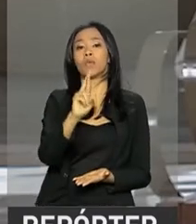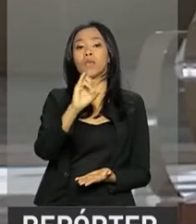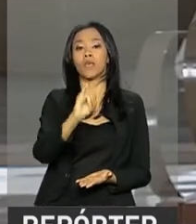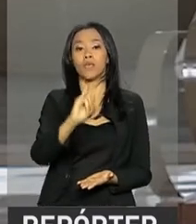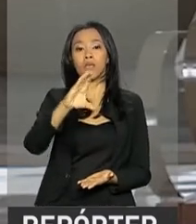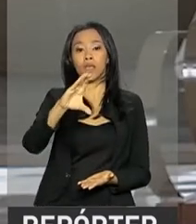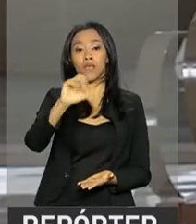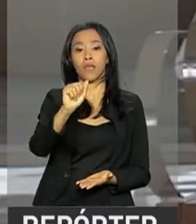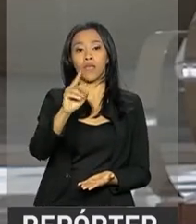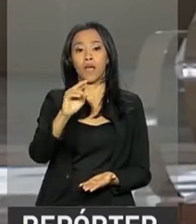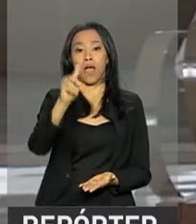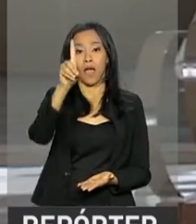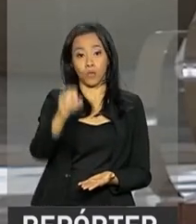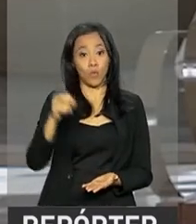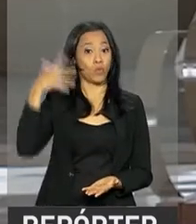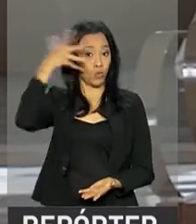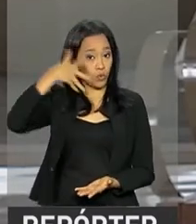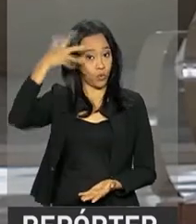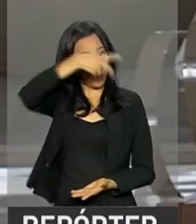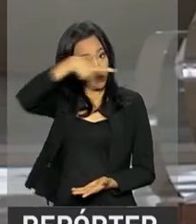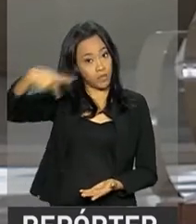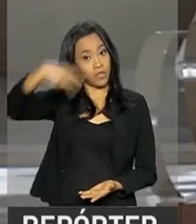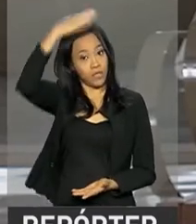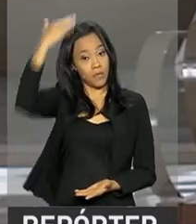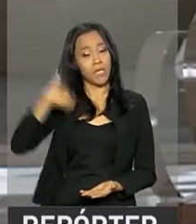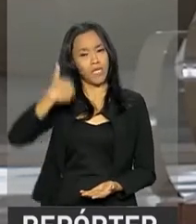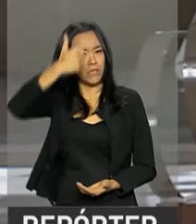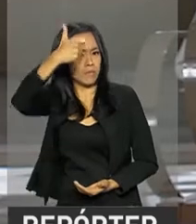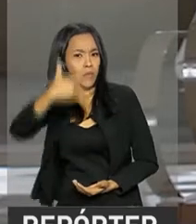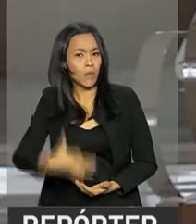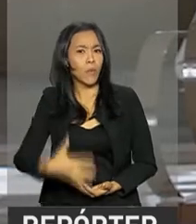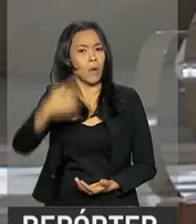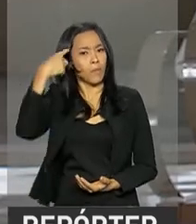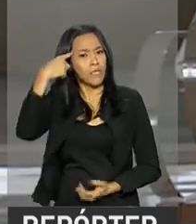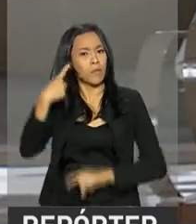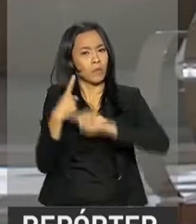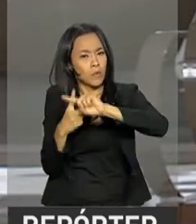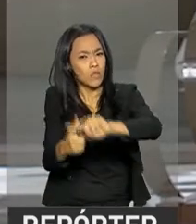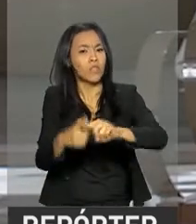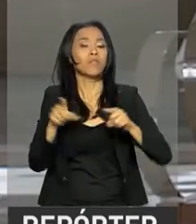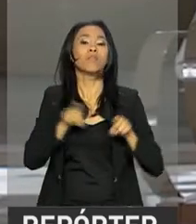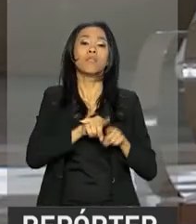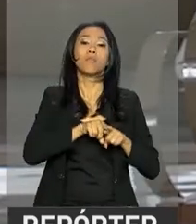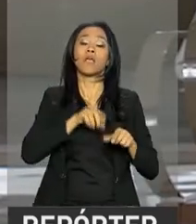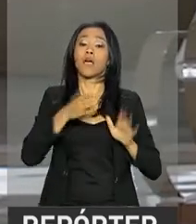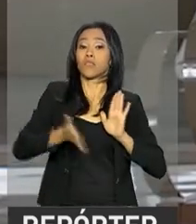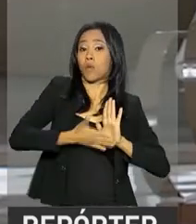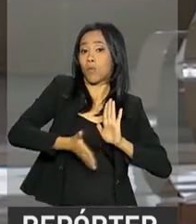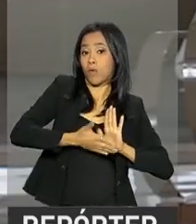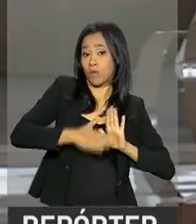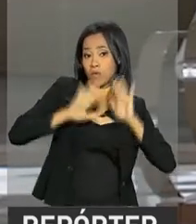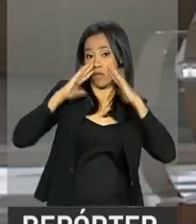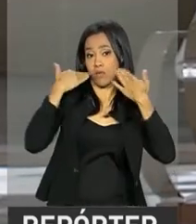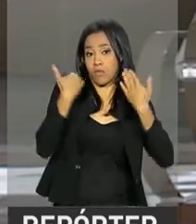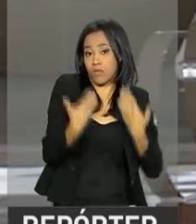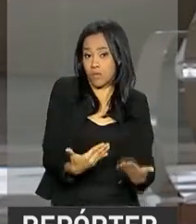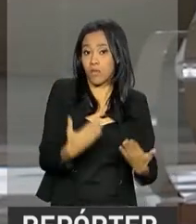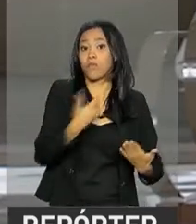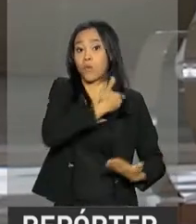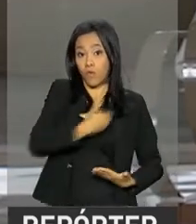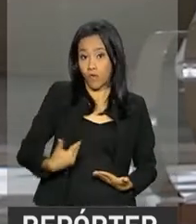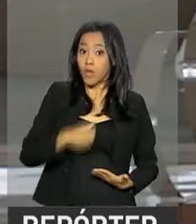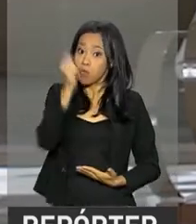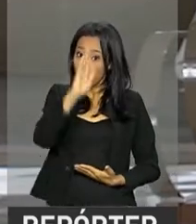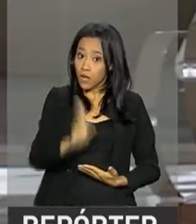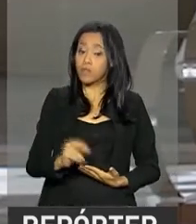seu discurso, o presidente Michel Temer projetou que, com o otimismo e as reformas apresentadas pelo governo, o Brasil terá